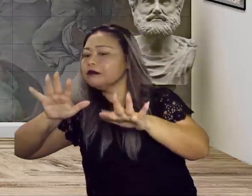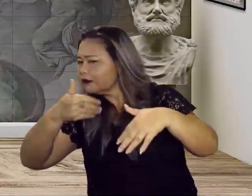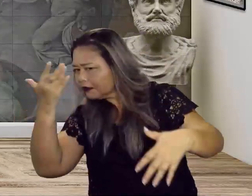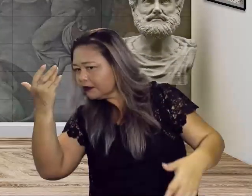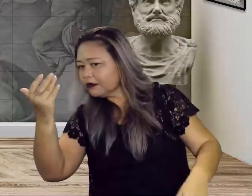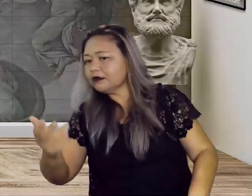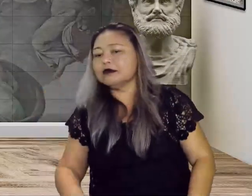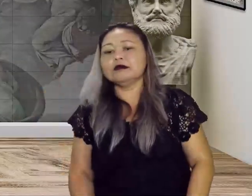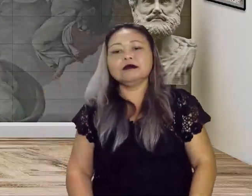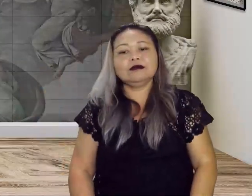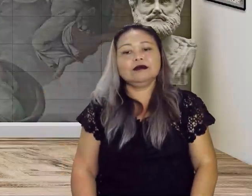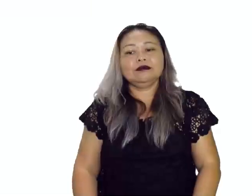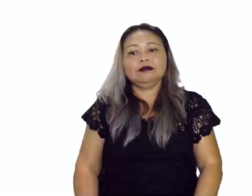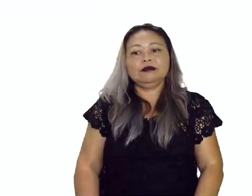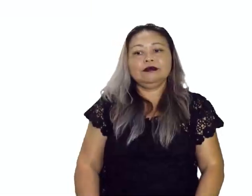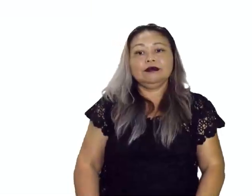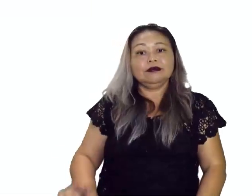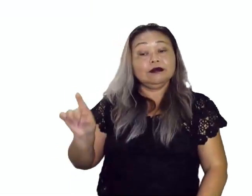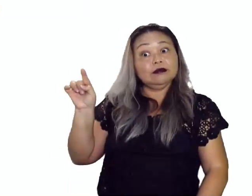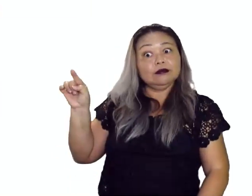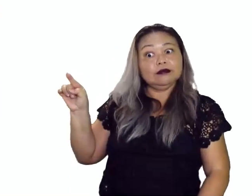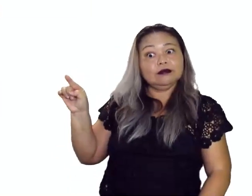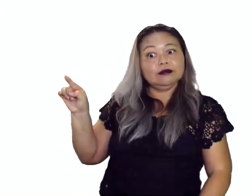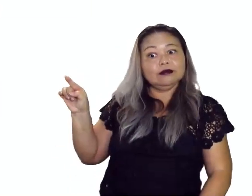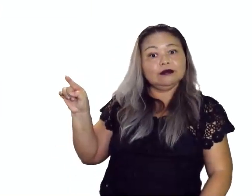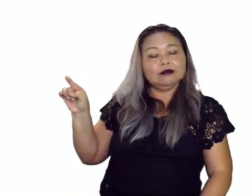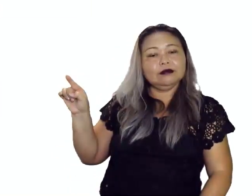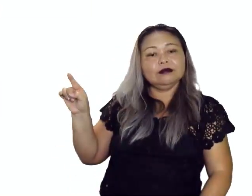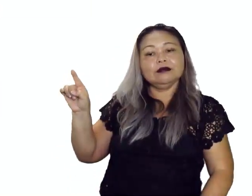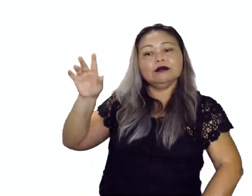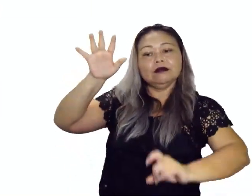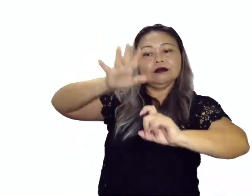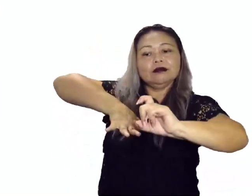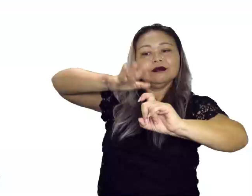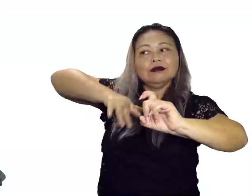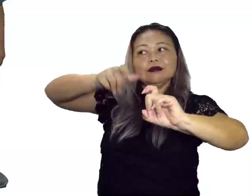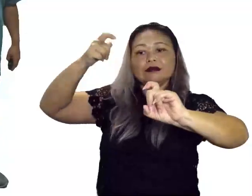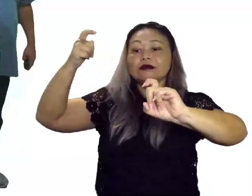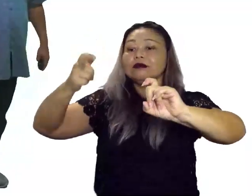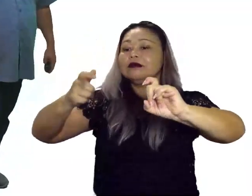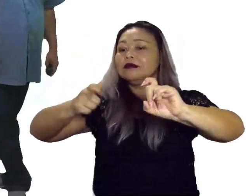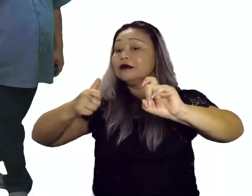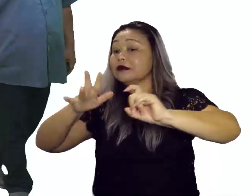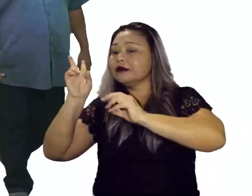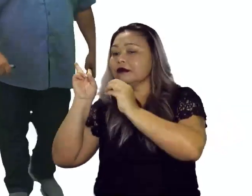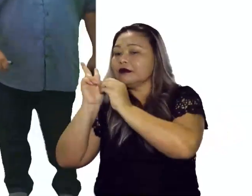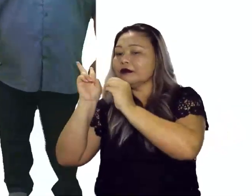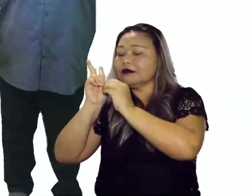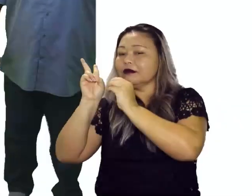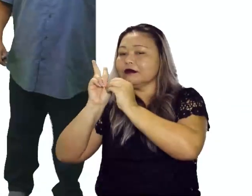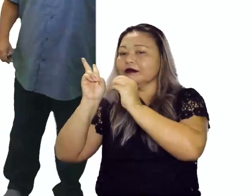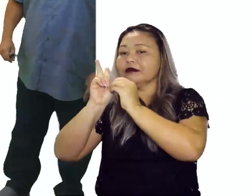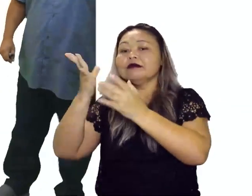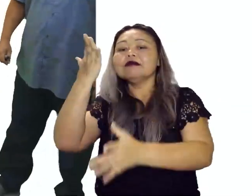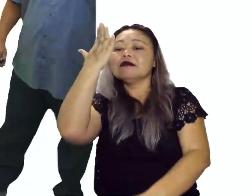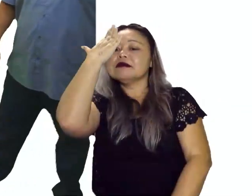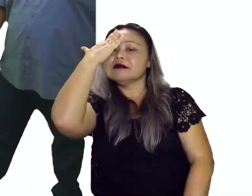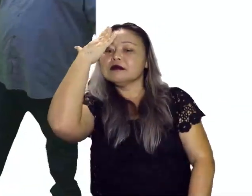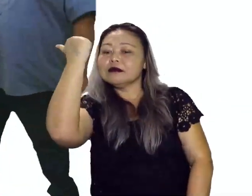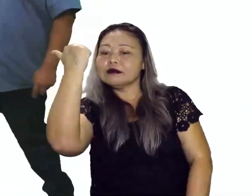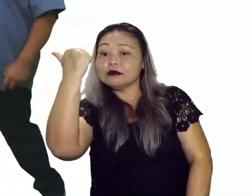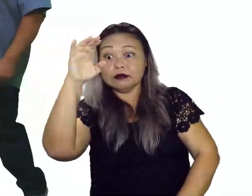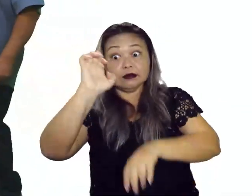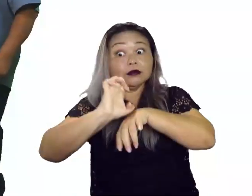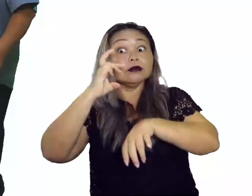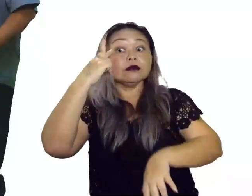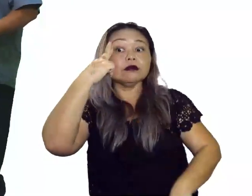lá? Veja bem, olha só. Mitos regionais e indígenas, né? Sabemos que no nosso estado